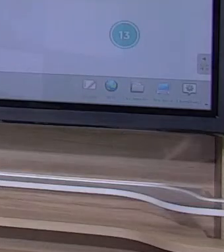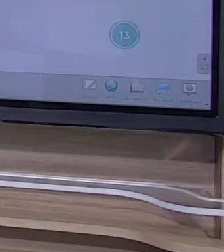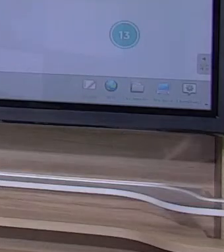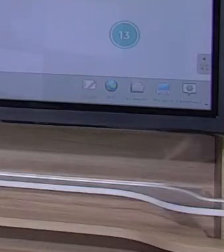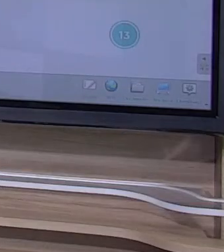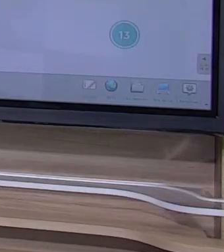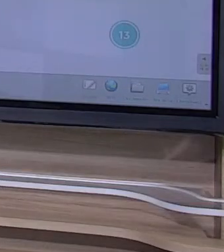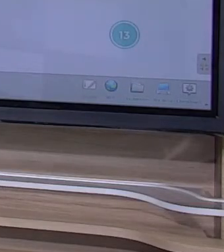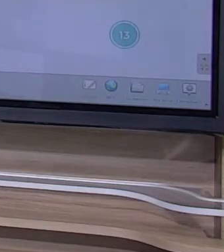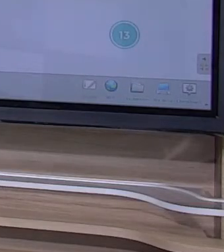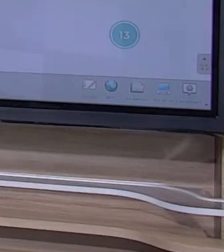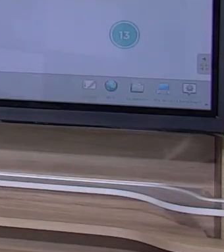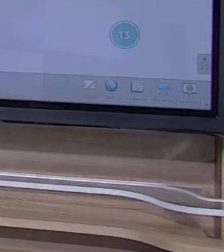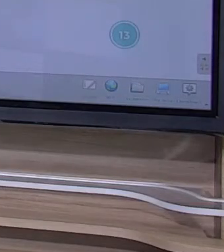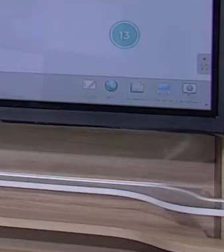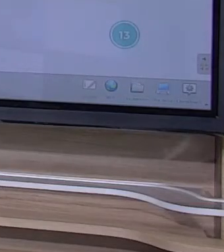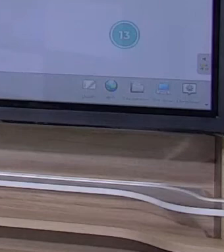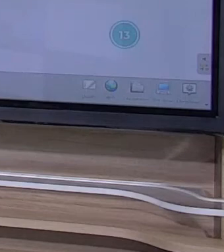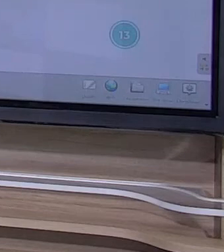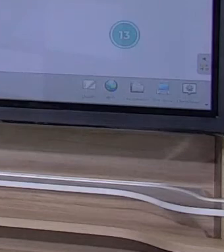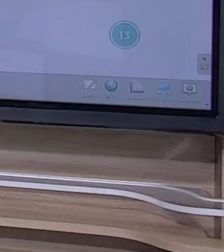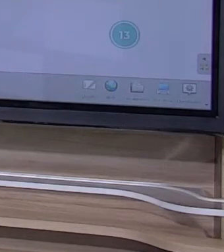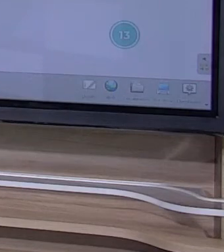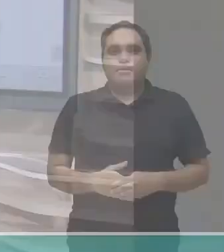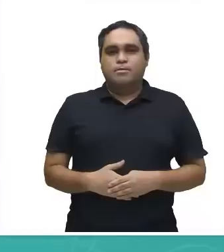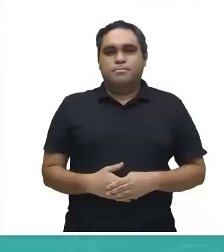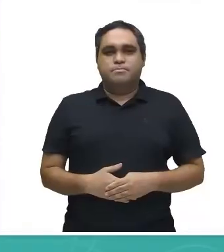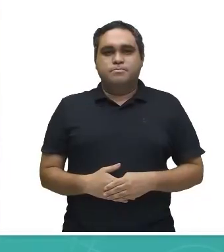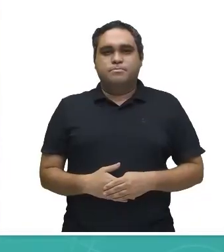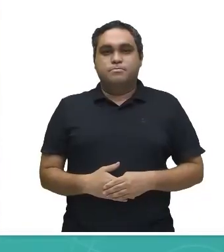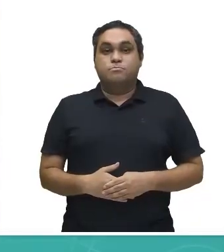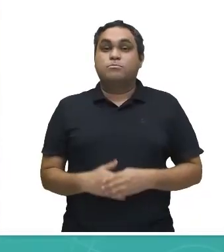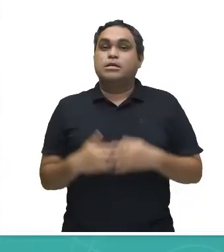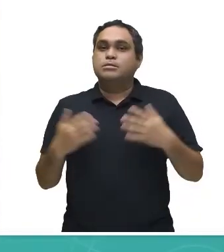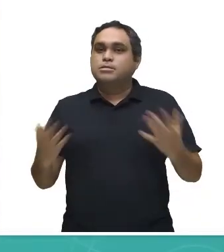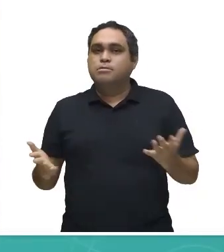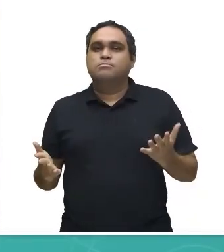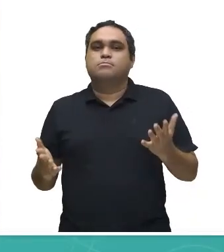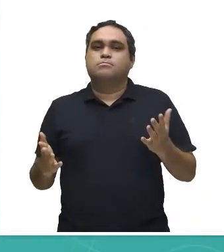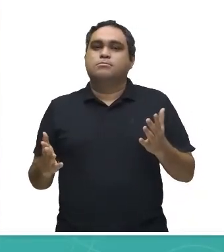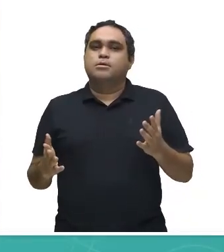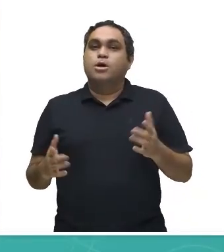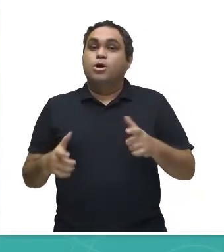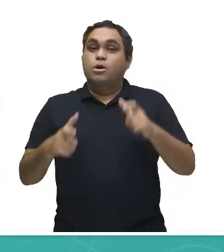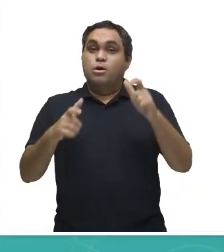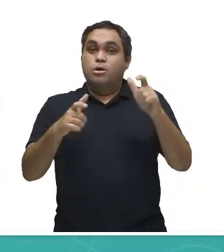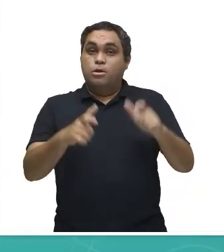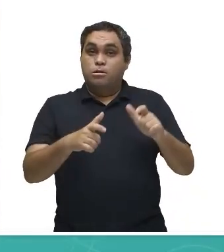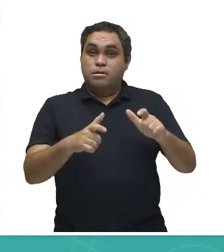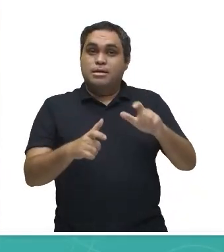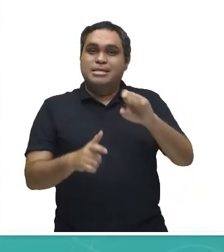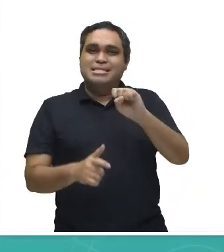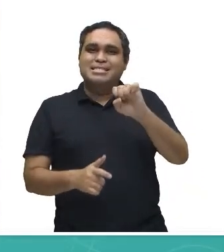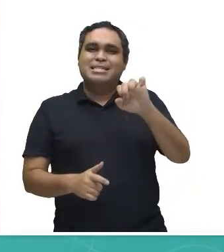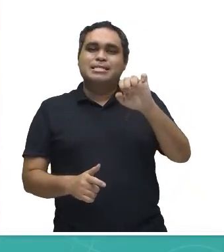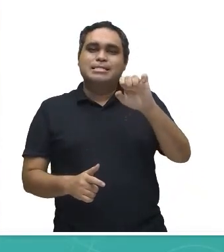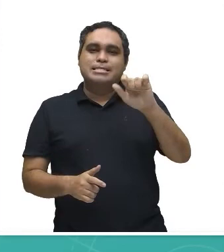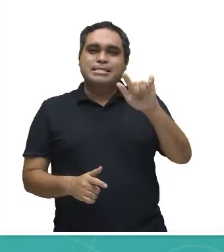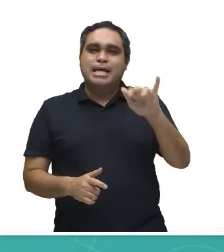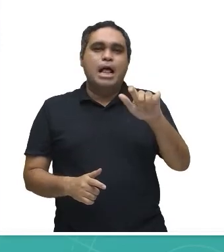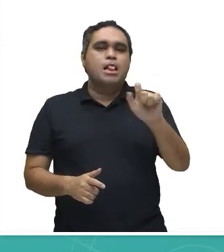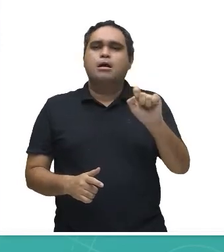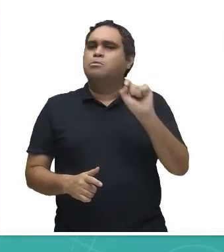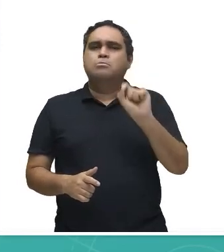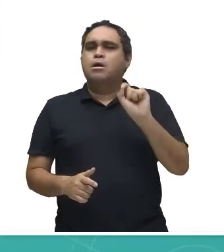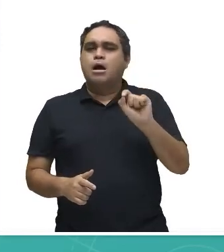Já deu tempo, né? Então vamos lá retornar aí à nossa questão. A senzala seria, olha aí, o lugar de trabalho